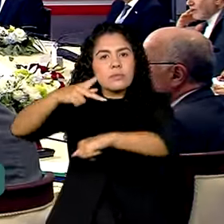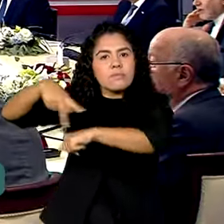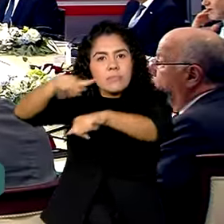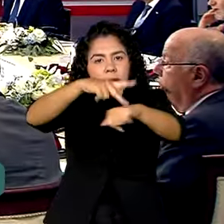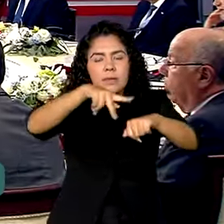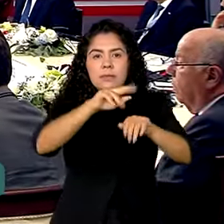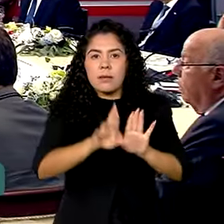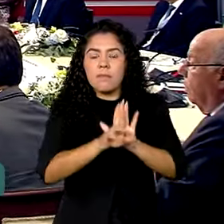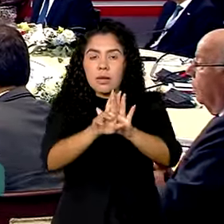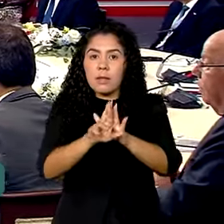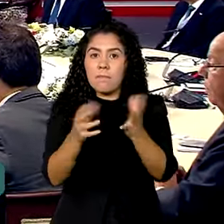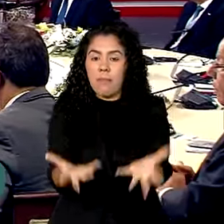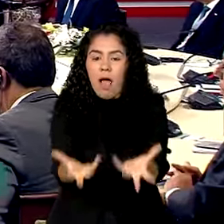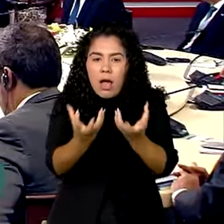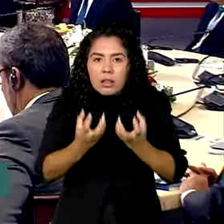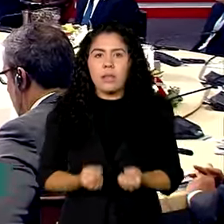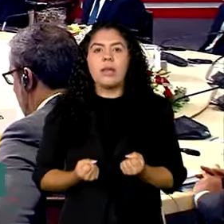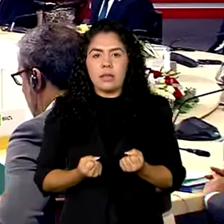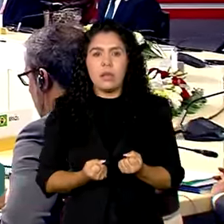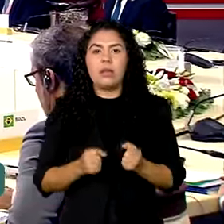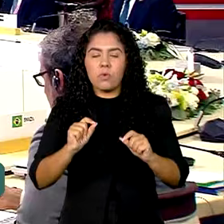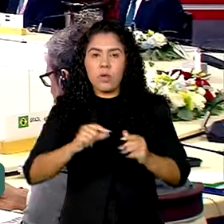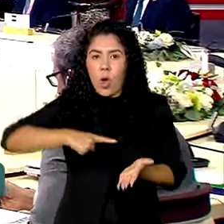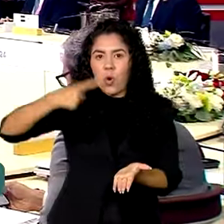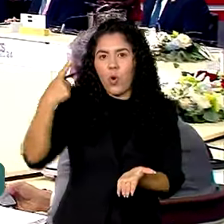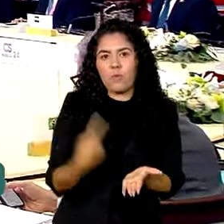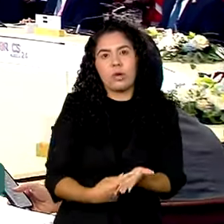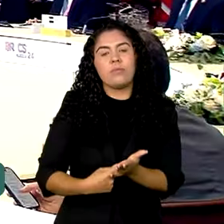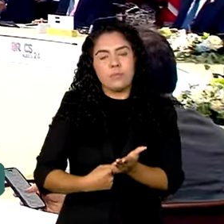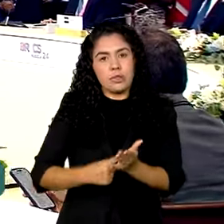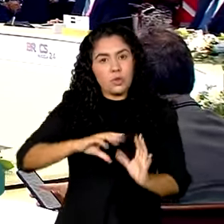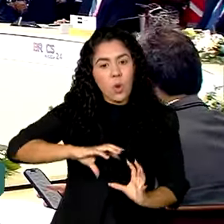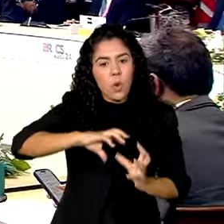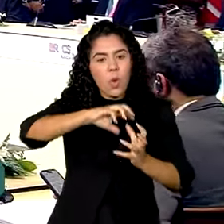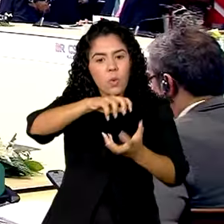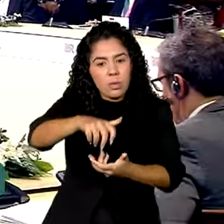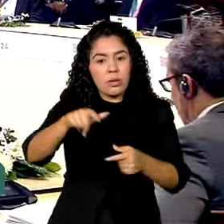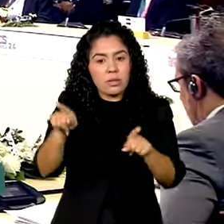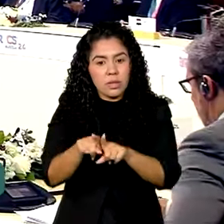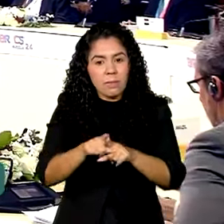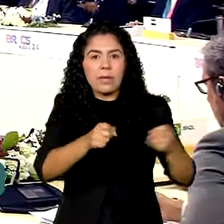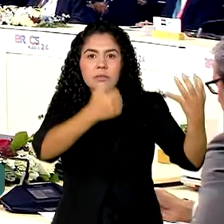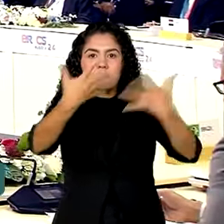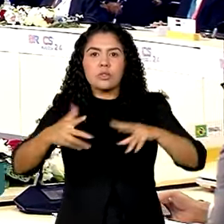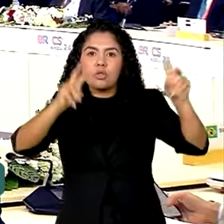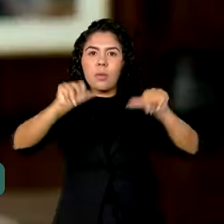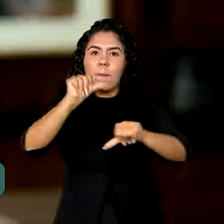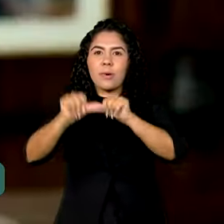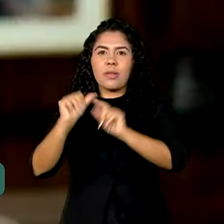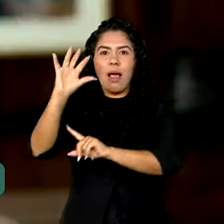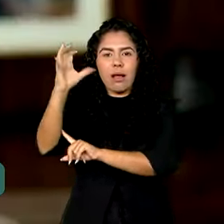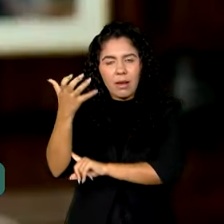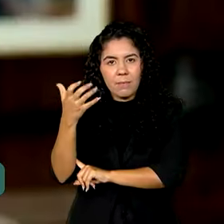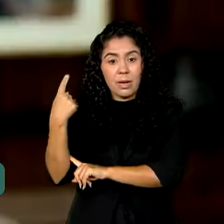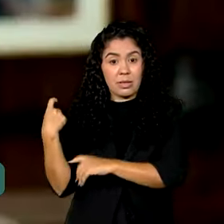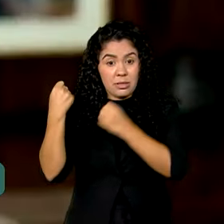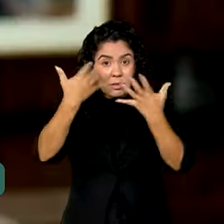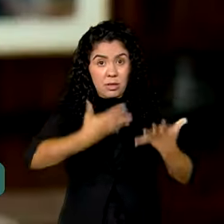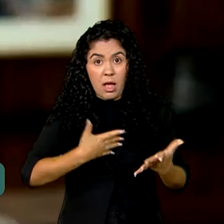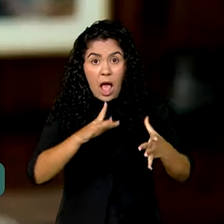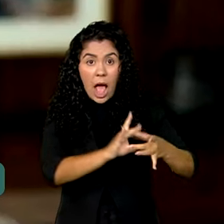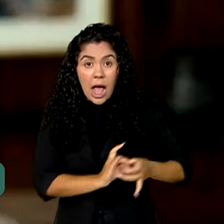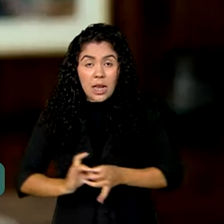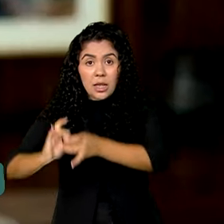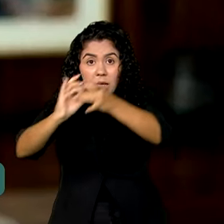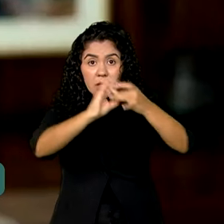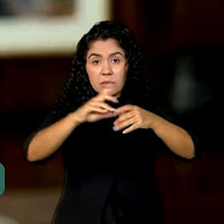Aliança Global contra a Fome e destacou a importância do bloco na questão das mudanças climáticas. A Aliança Global contra a Fome e